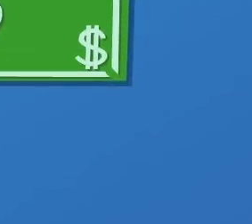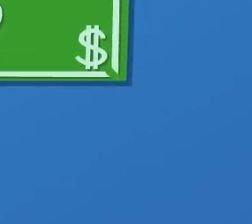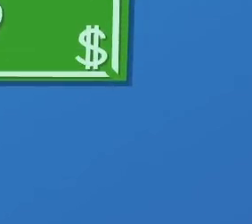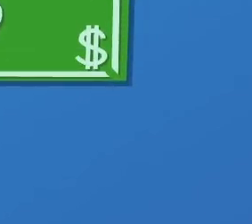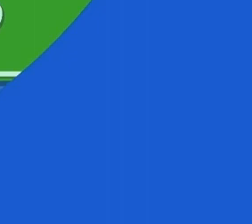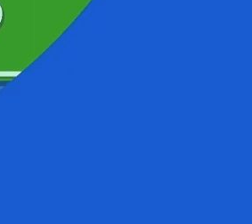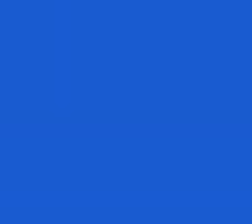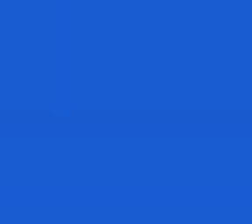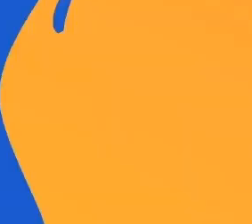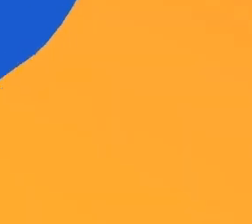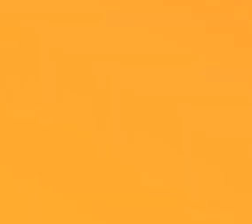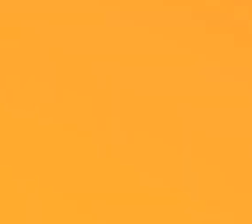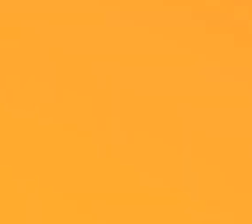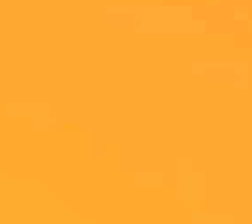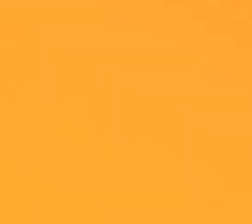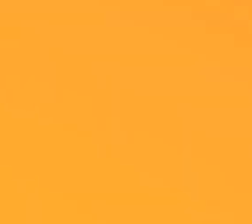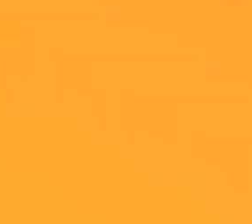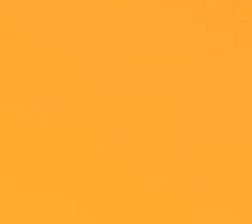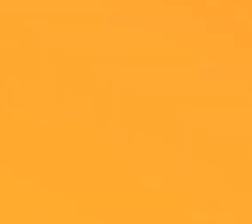matérias-primas